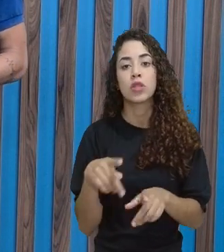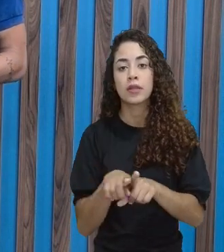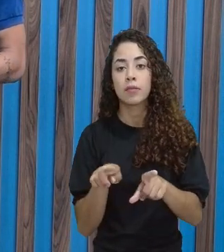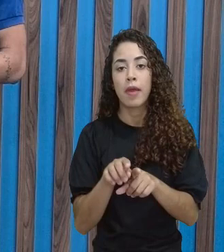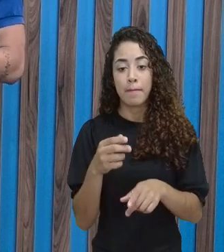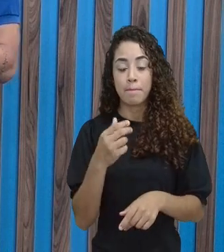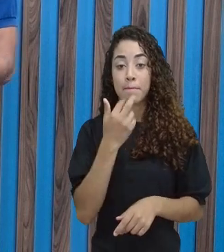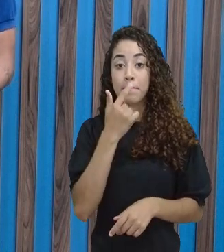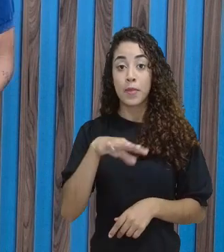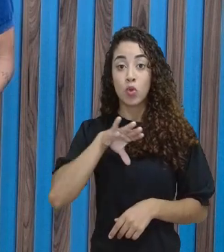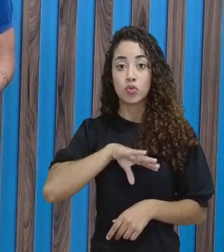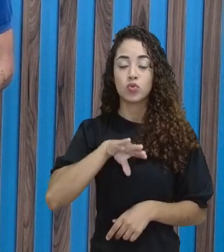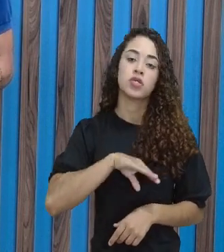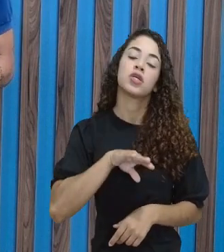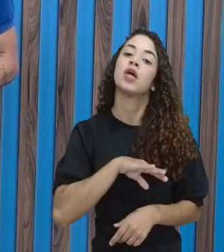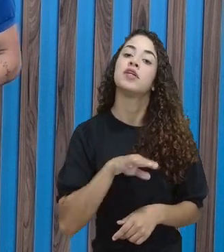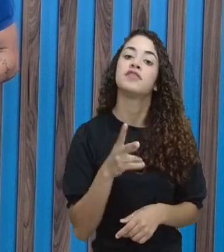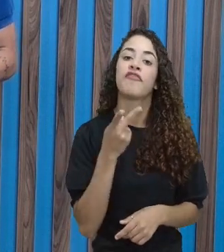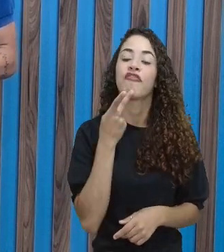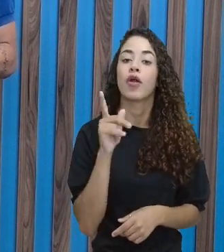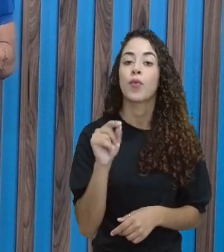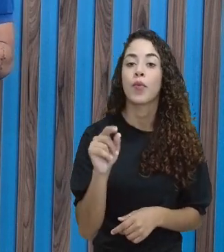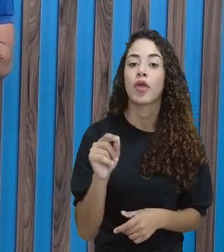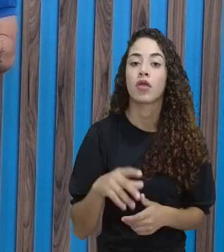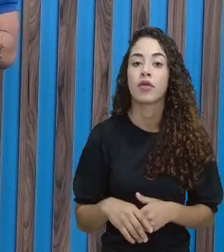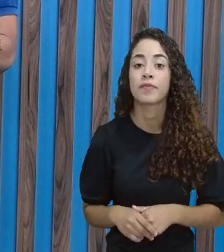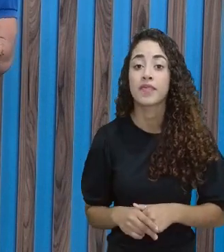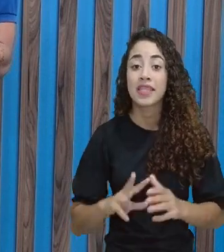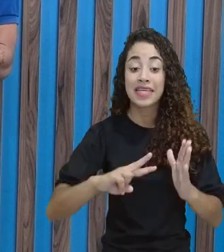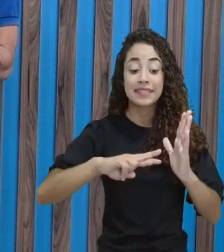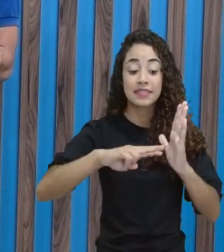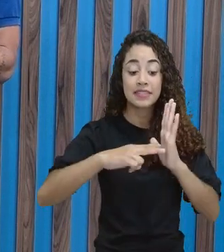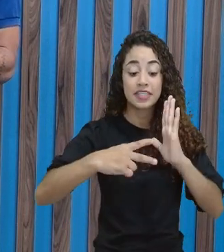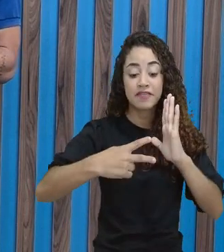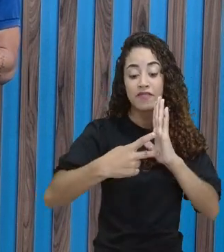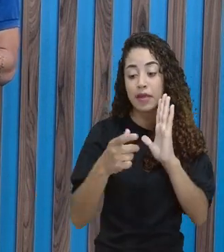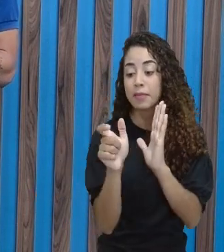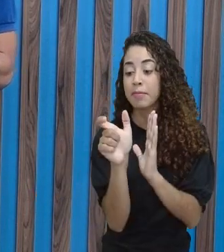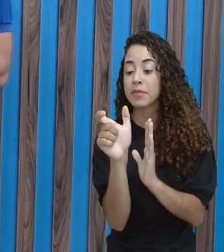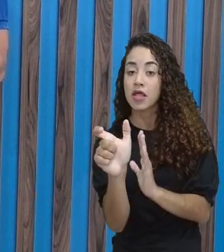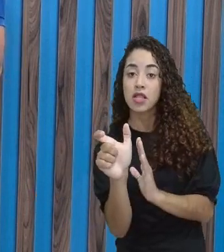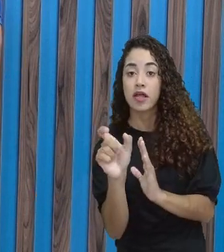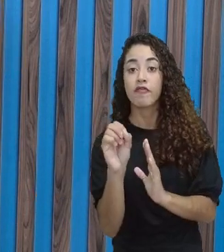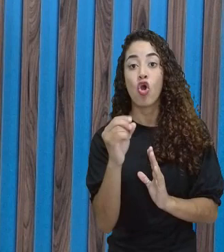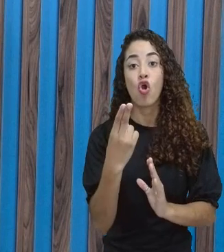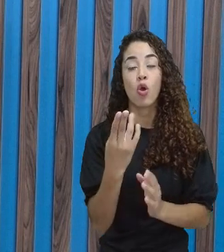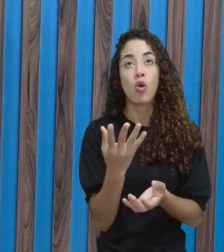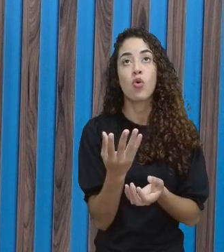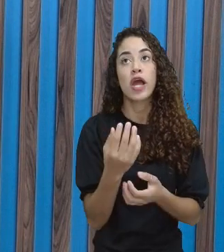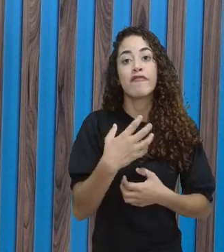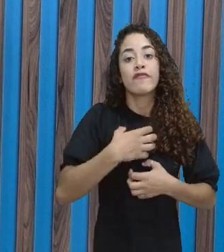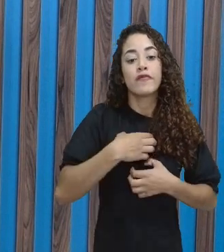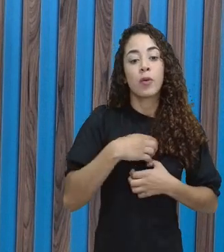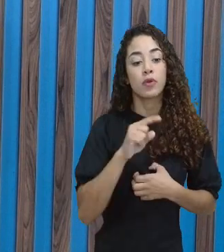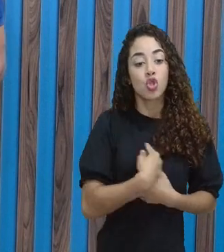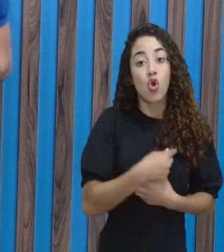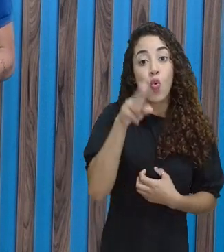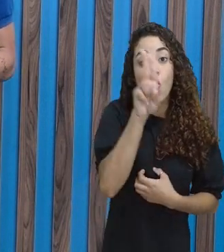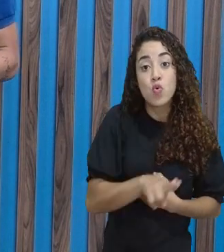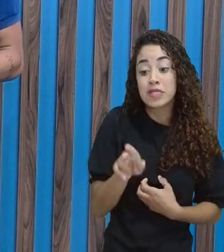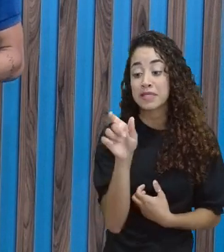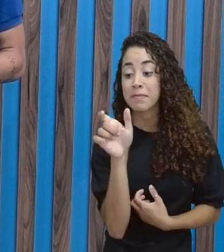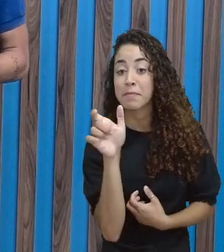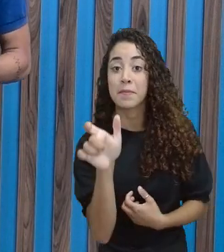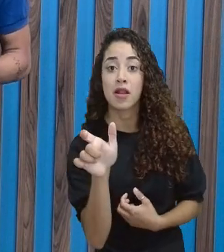né, devem falar muito isso com vocês, que o significado das palavras e a forma com que a gente usa, né,